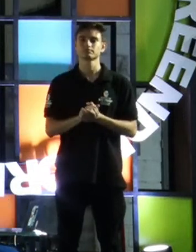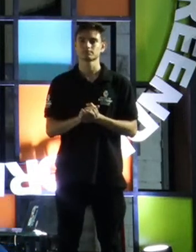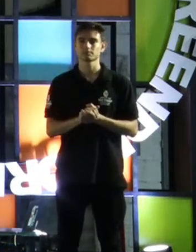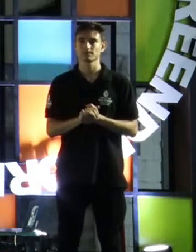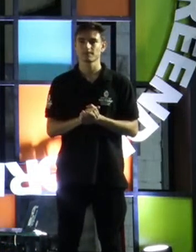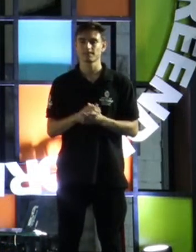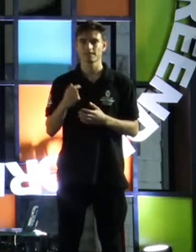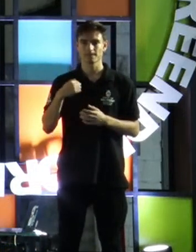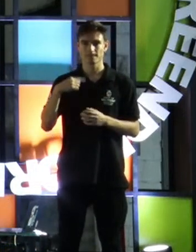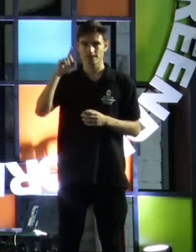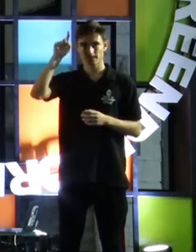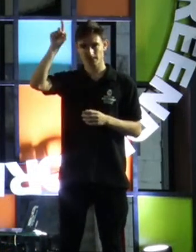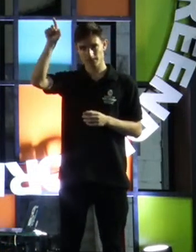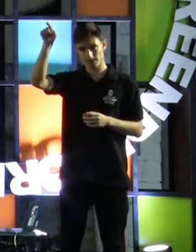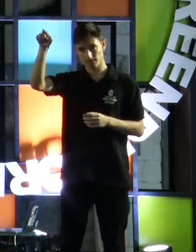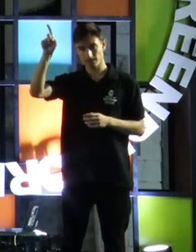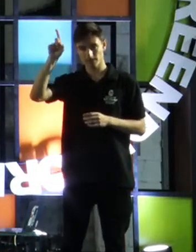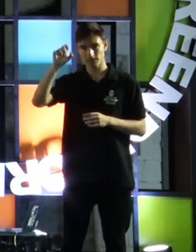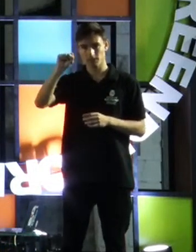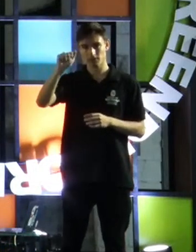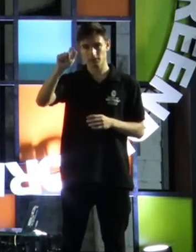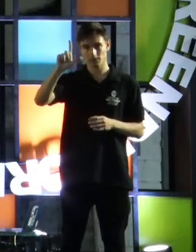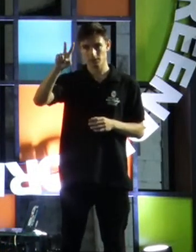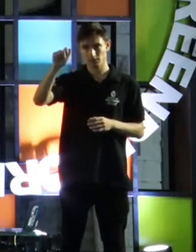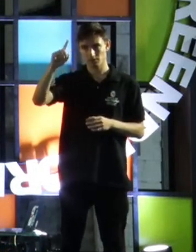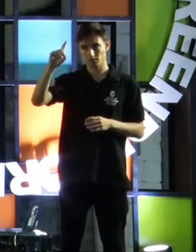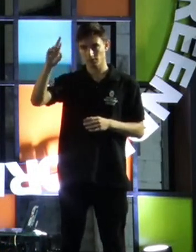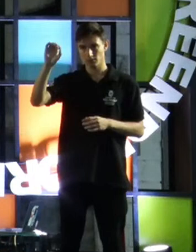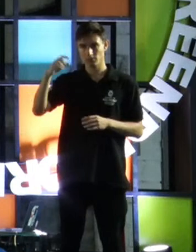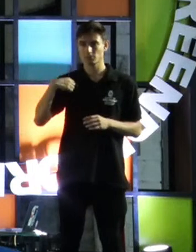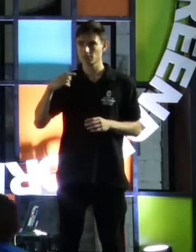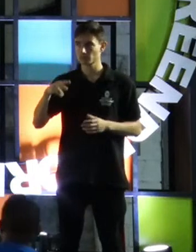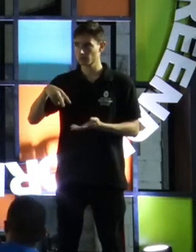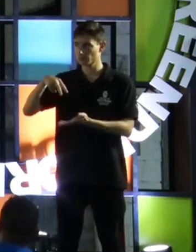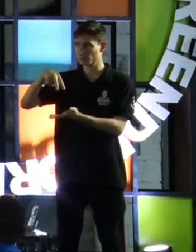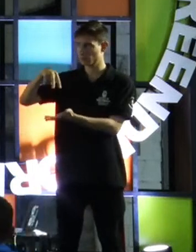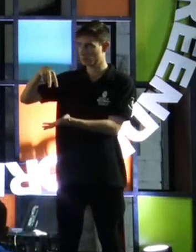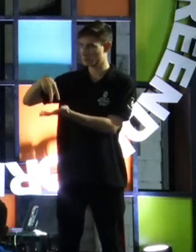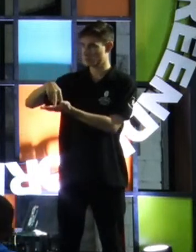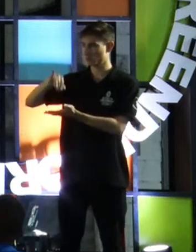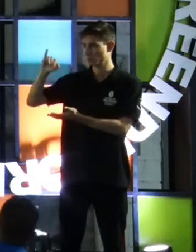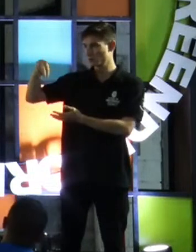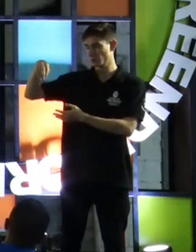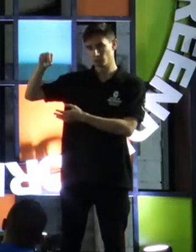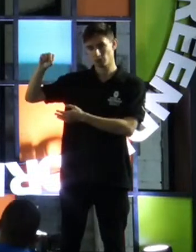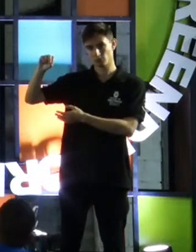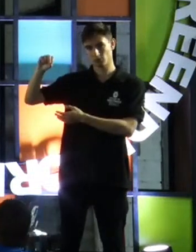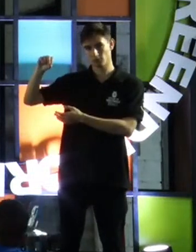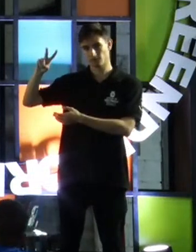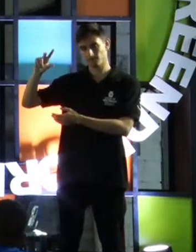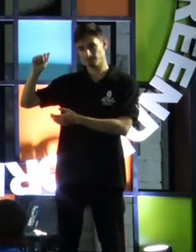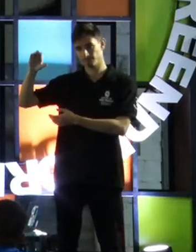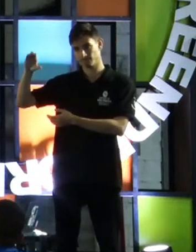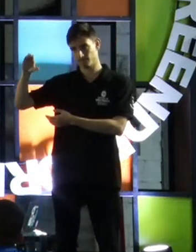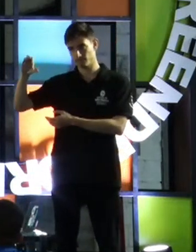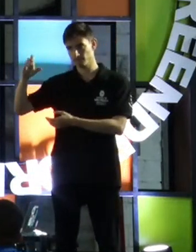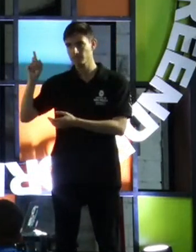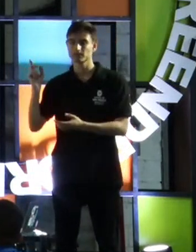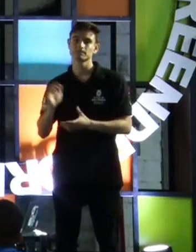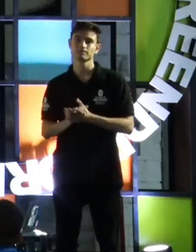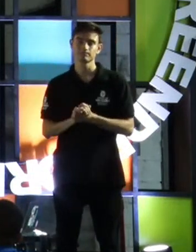para a conferência Amprotec em Salvador e me botaram no painel com Kawan von Novak, o gestor global da Startup Bootcamp.